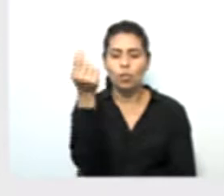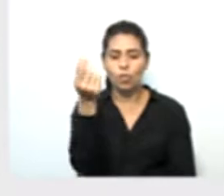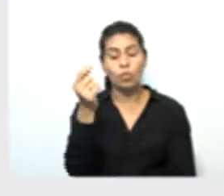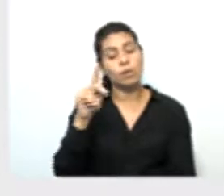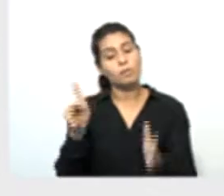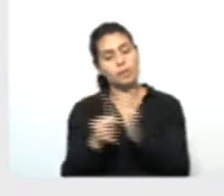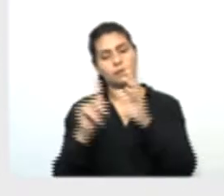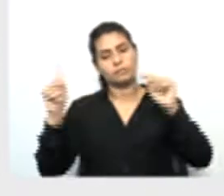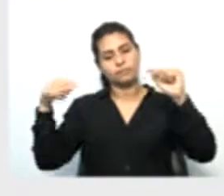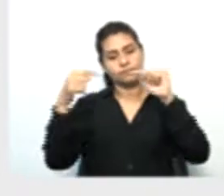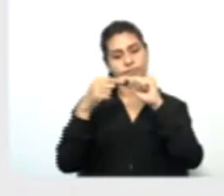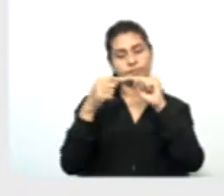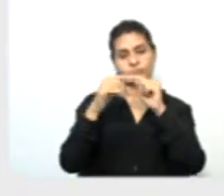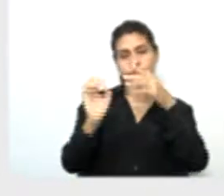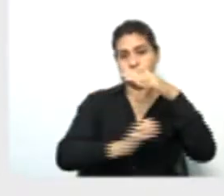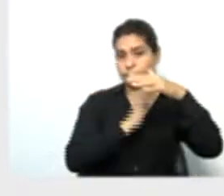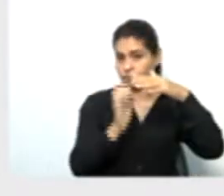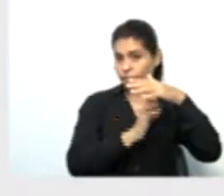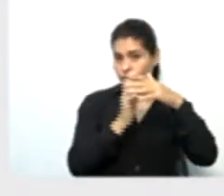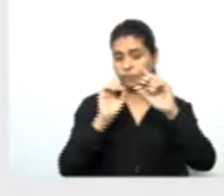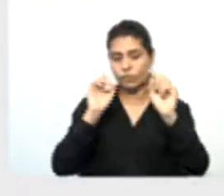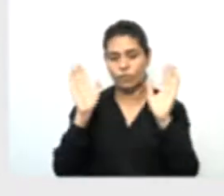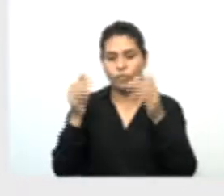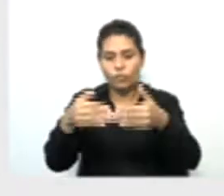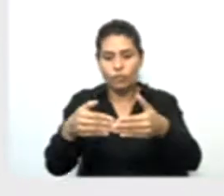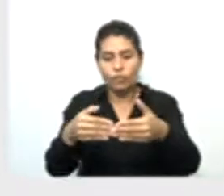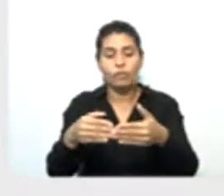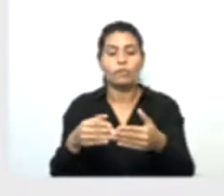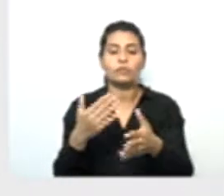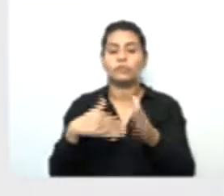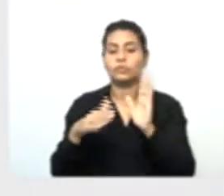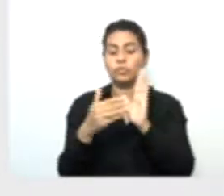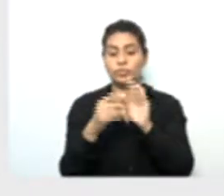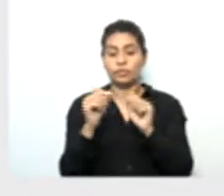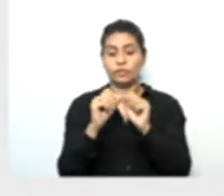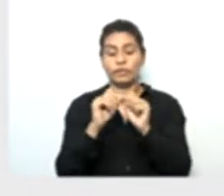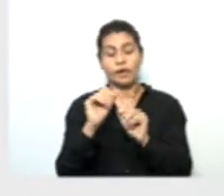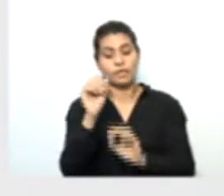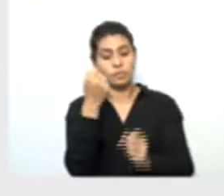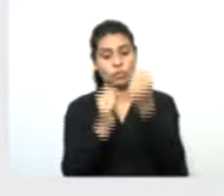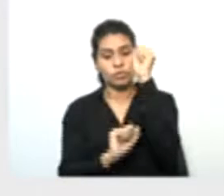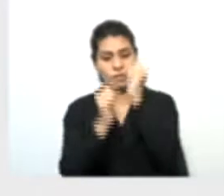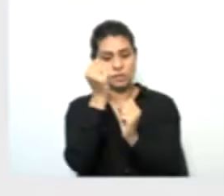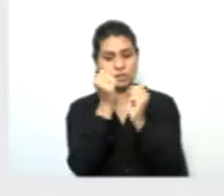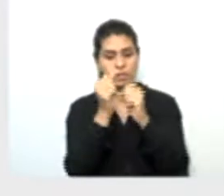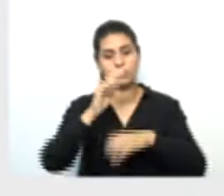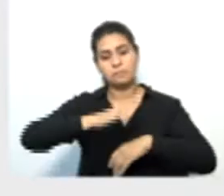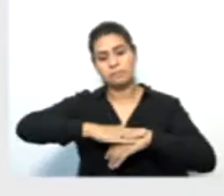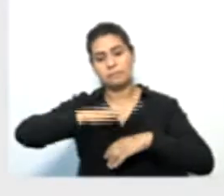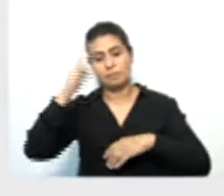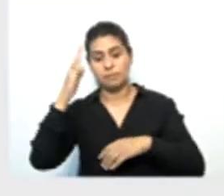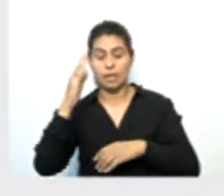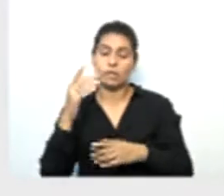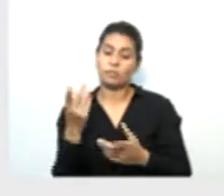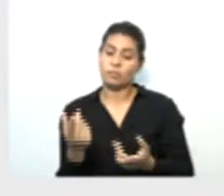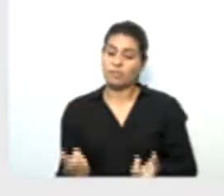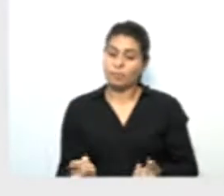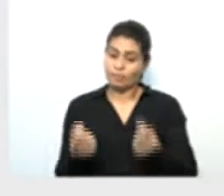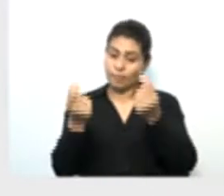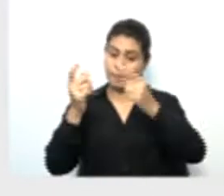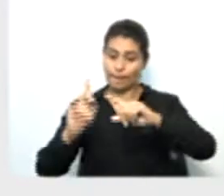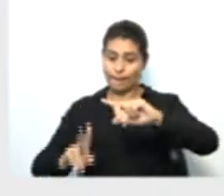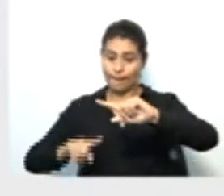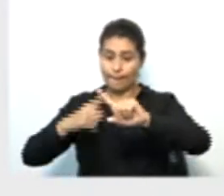das empresas, que mantém seu foco na produção e na constante maximização desse